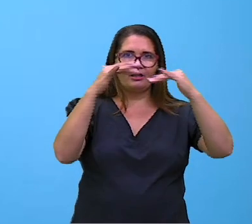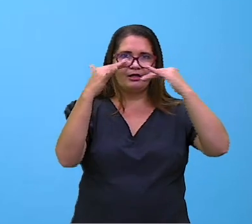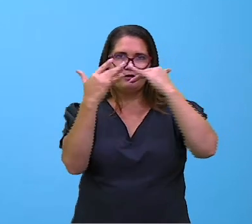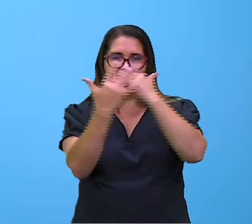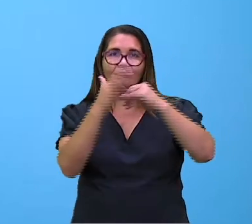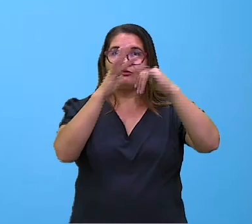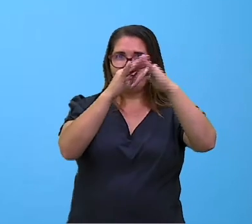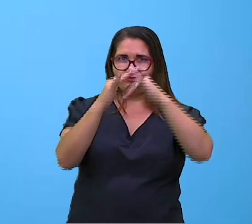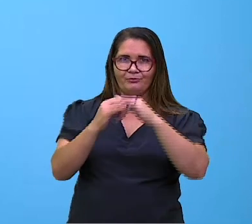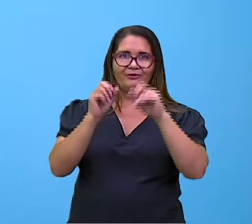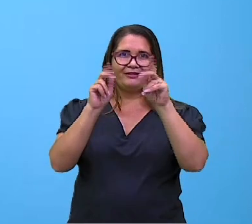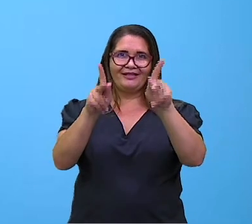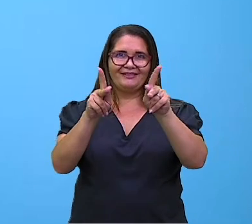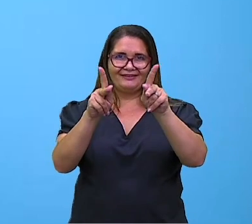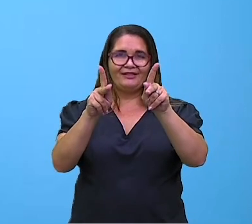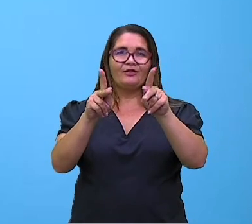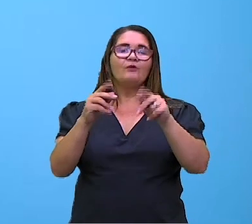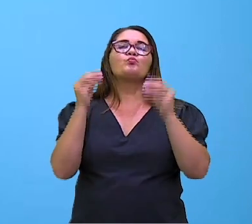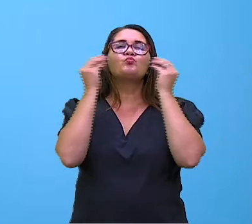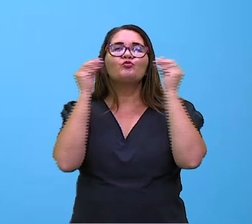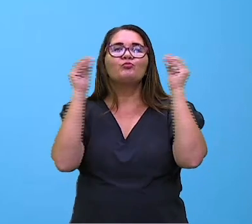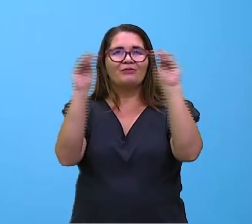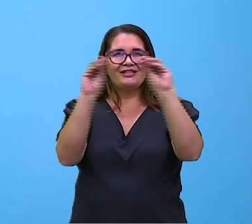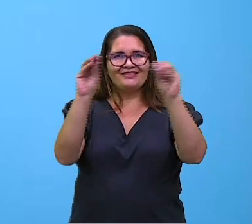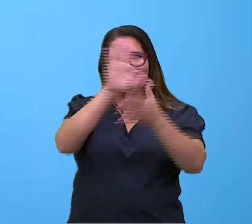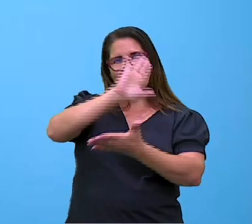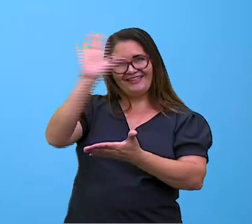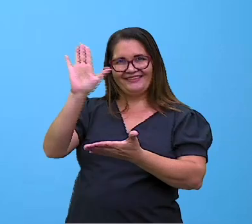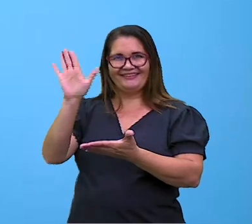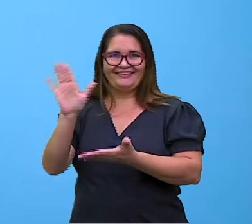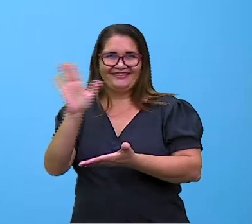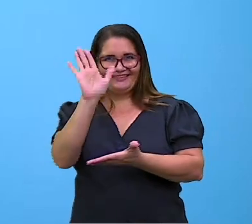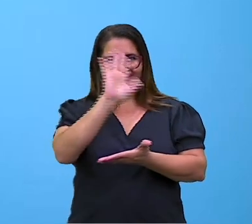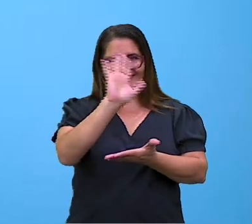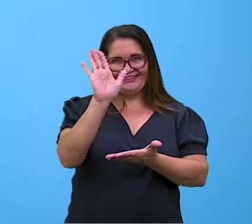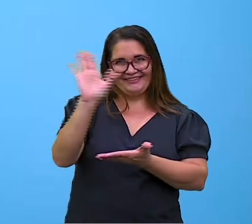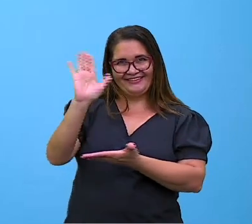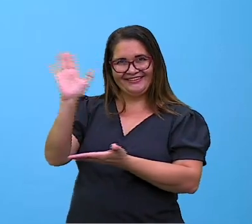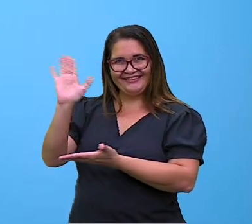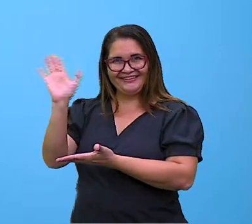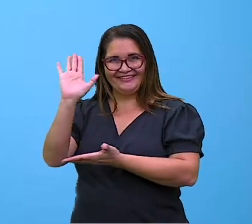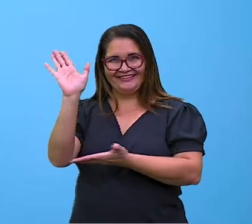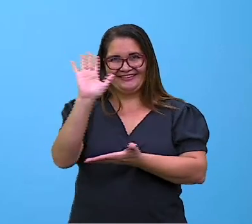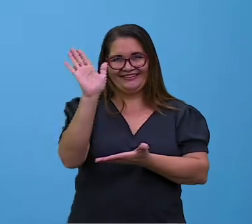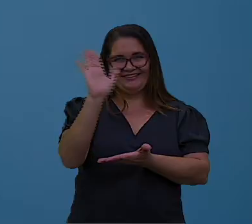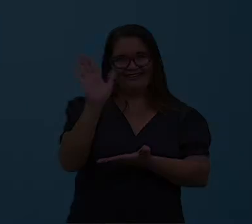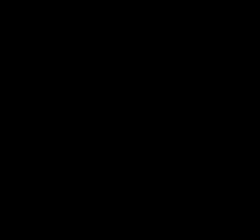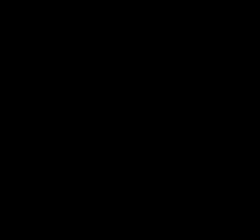inscrever no nosso canal do YouTube. Beijos e até a próxima. Bye!